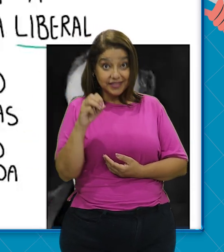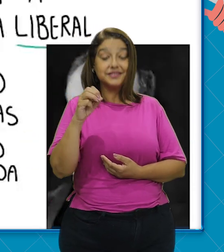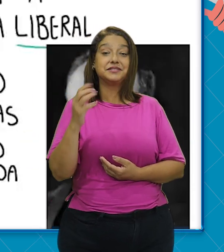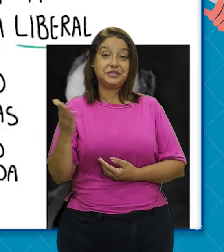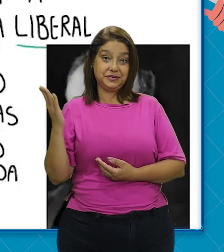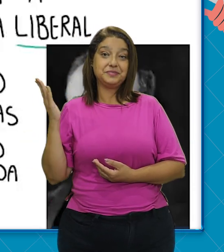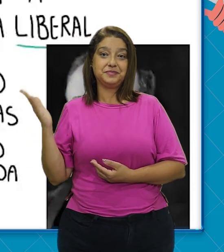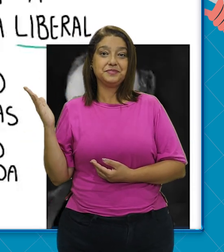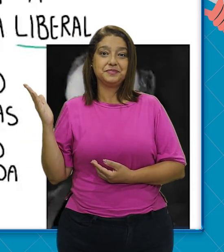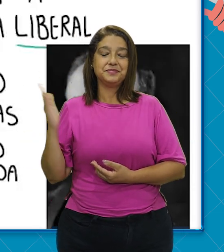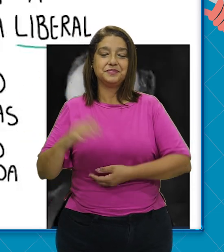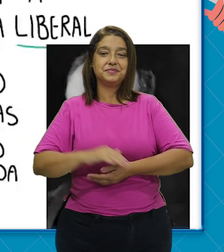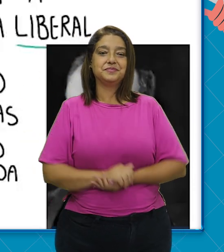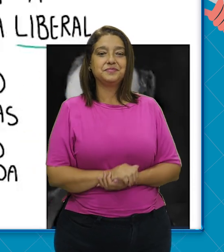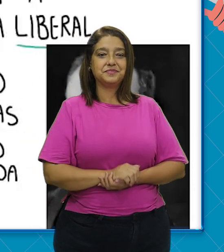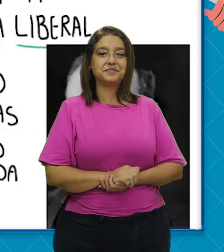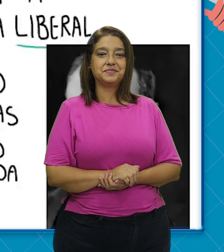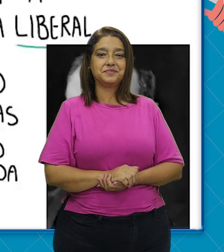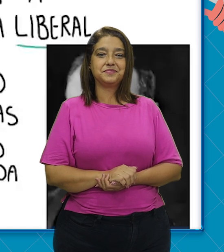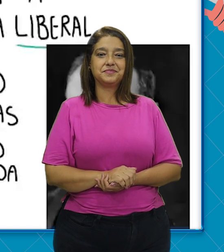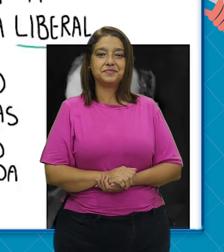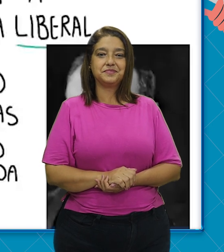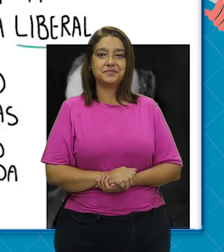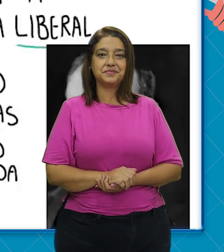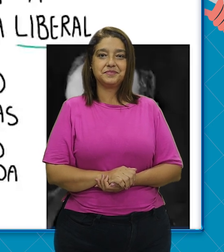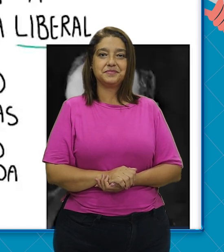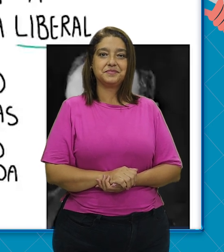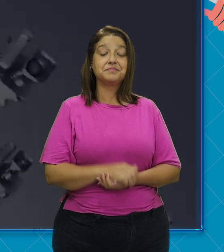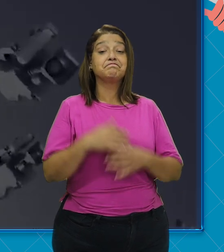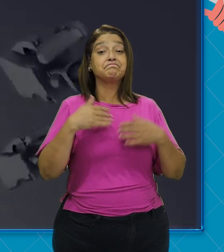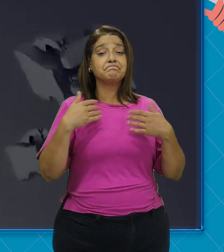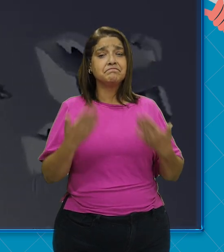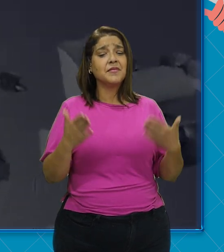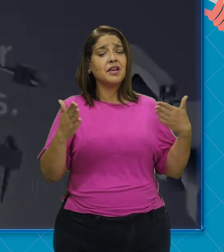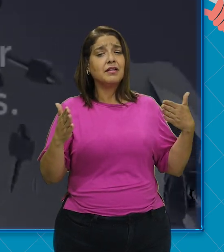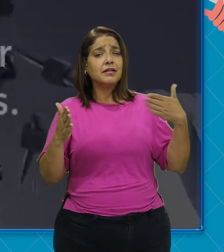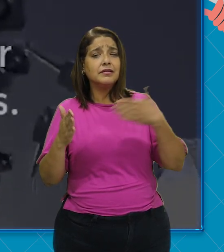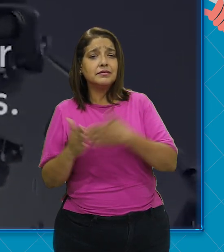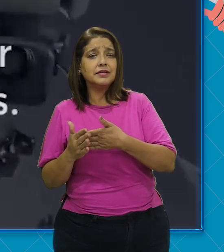Prestes. Tudo bem, até que em julho,